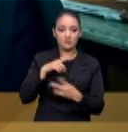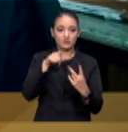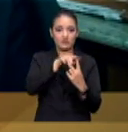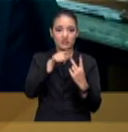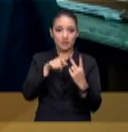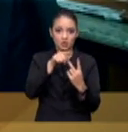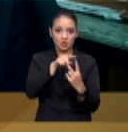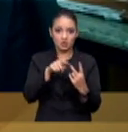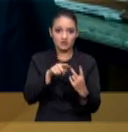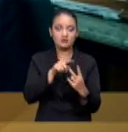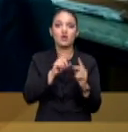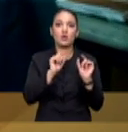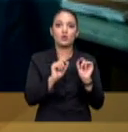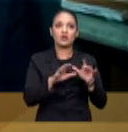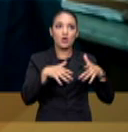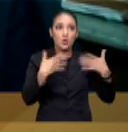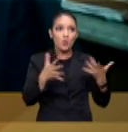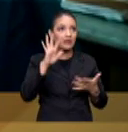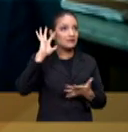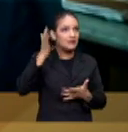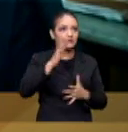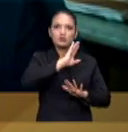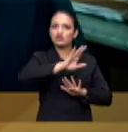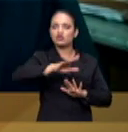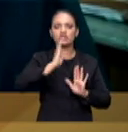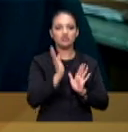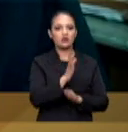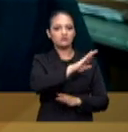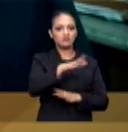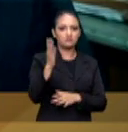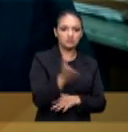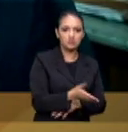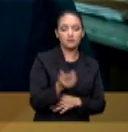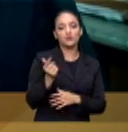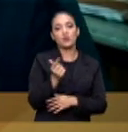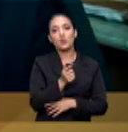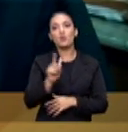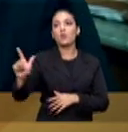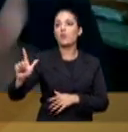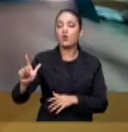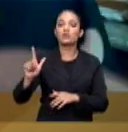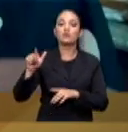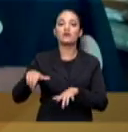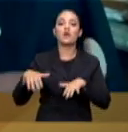reincidendo, quando se corta a decisão, e o rescisório, quando